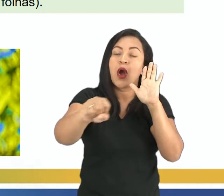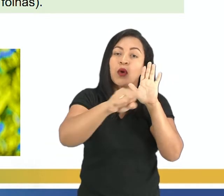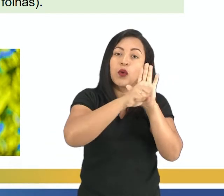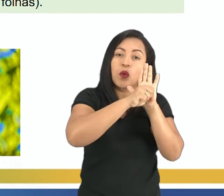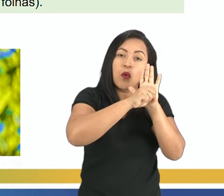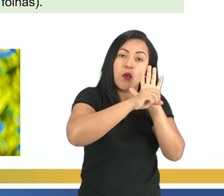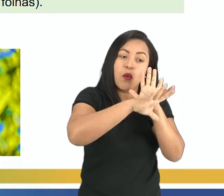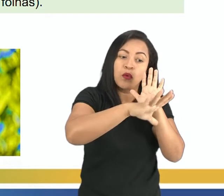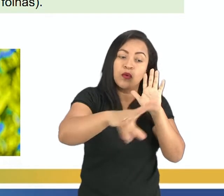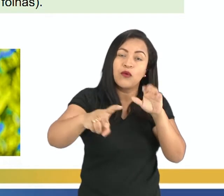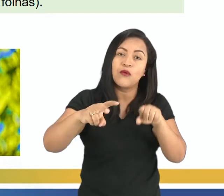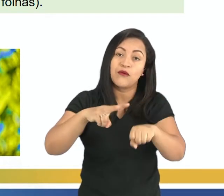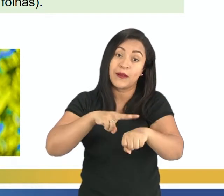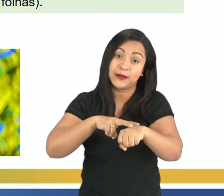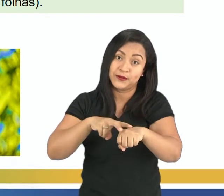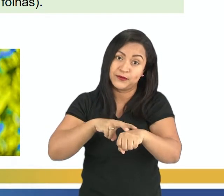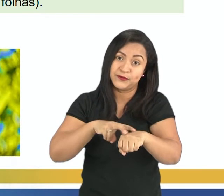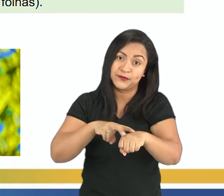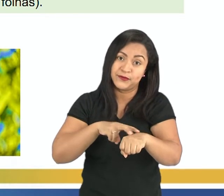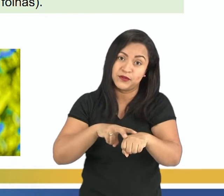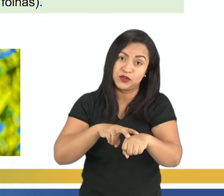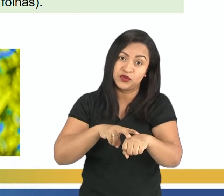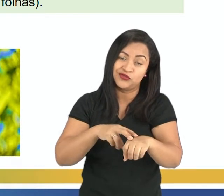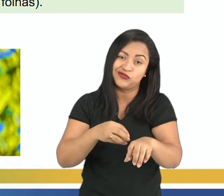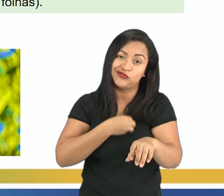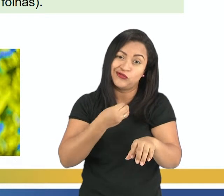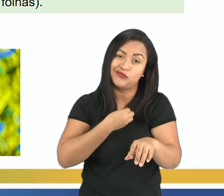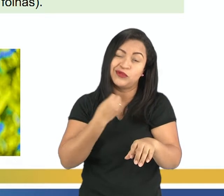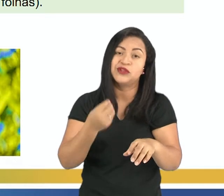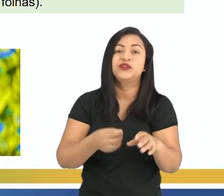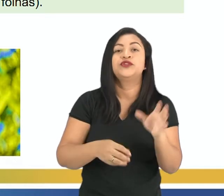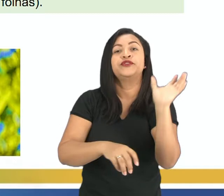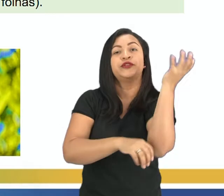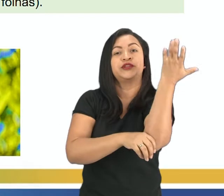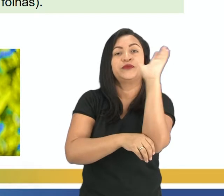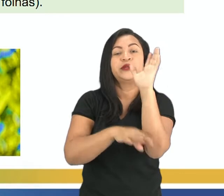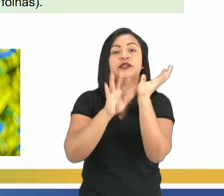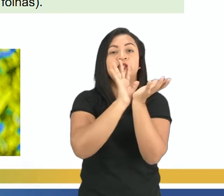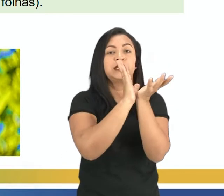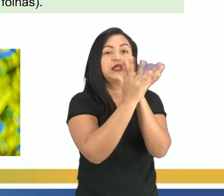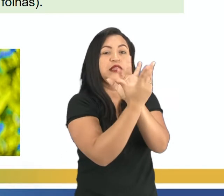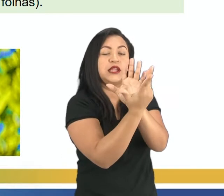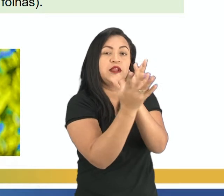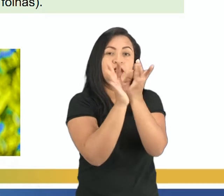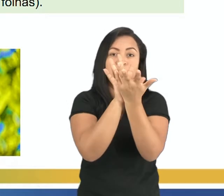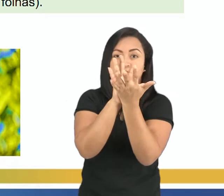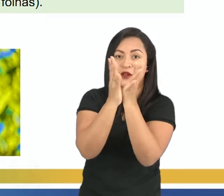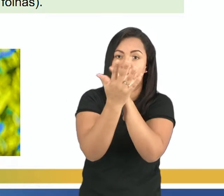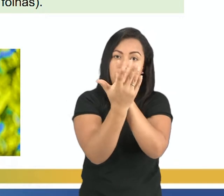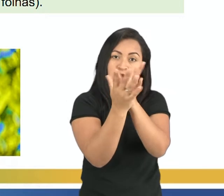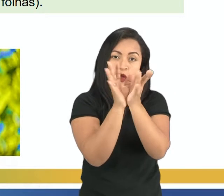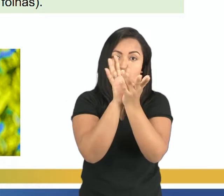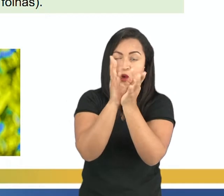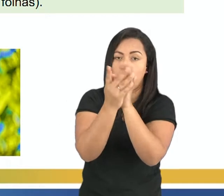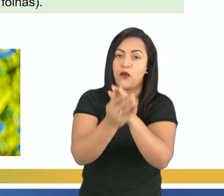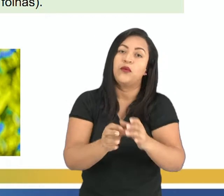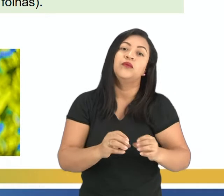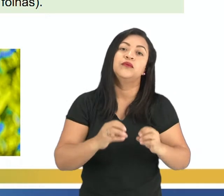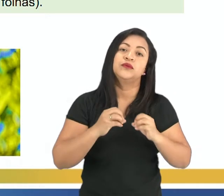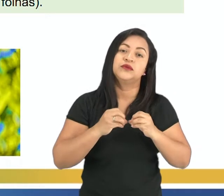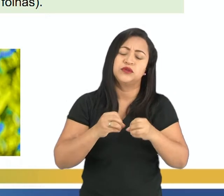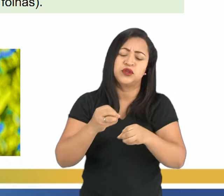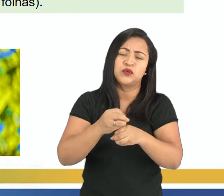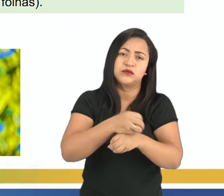pigmento verde que vai estar presente nas plantas, nas algas e algumas bactérias. Nós chamamos então de pigmento